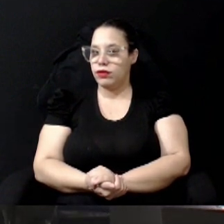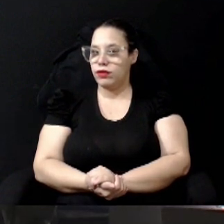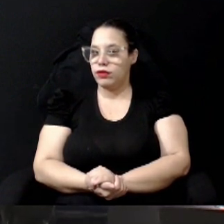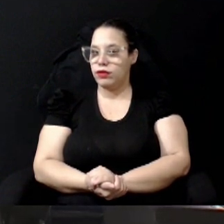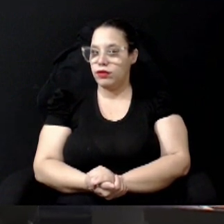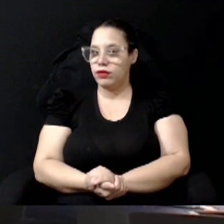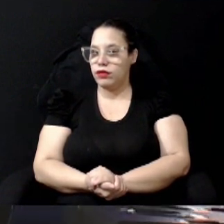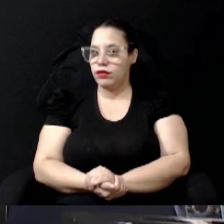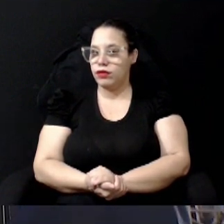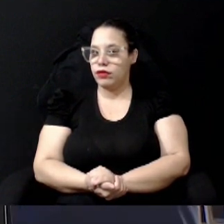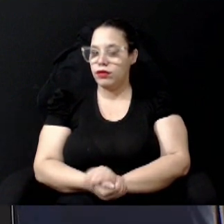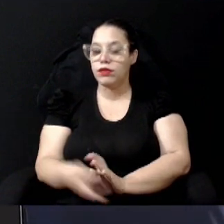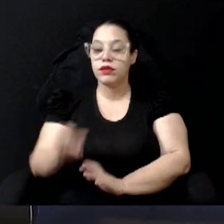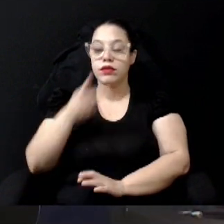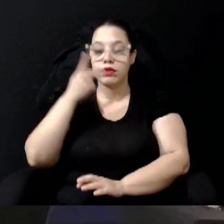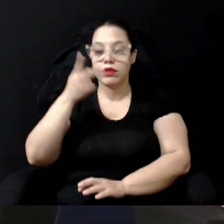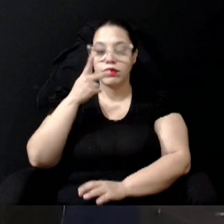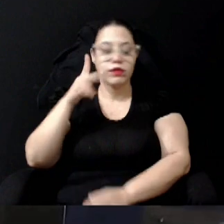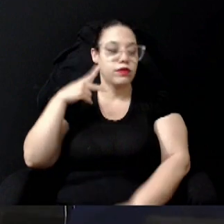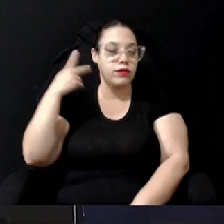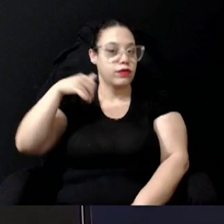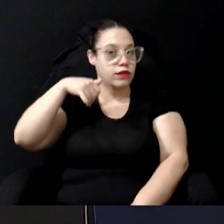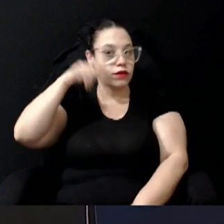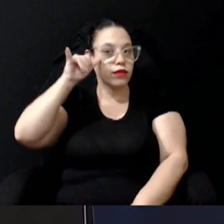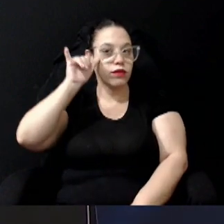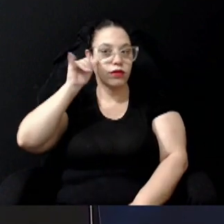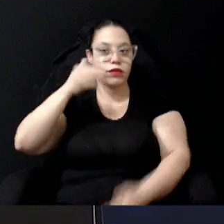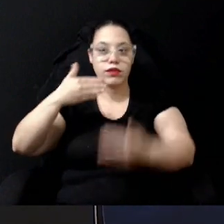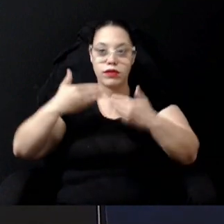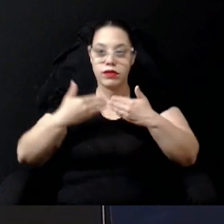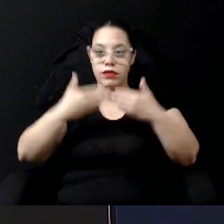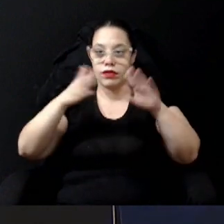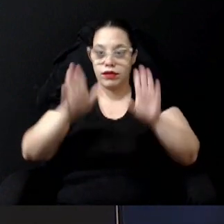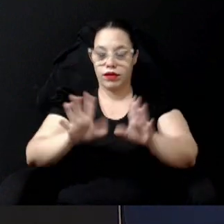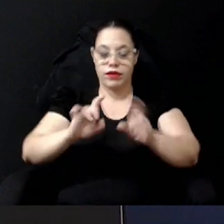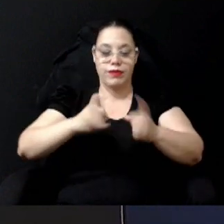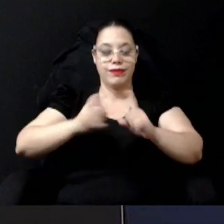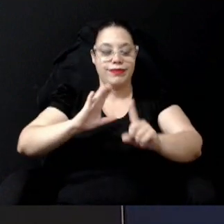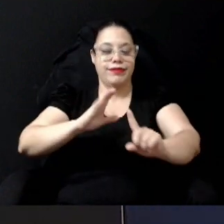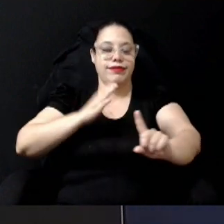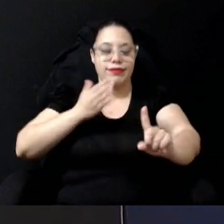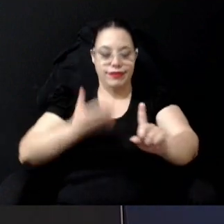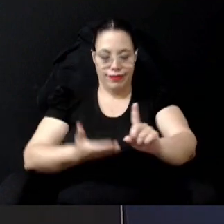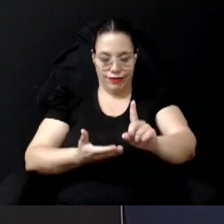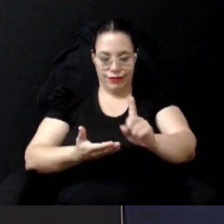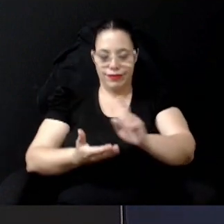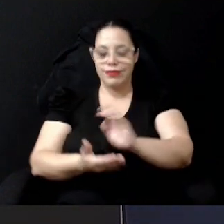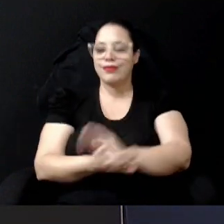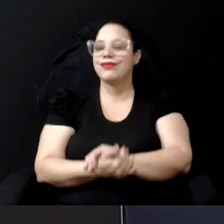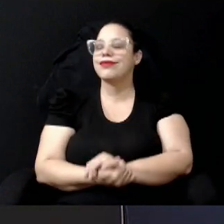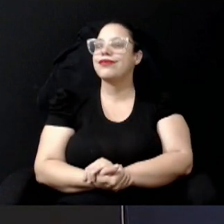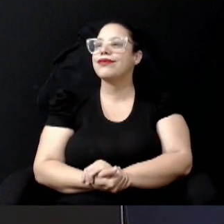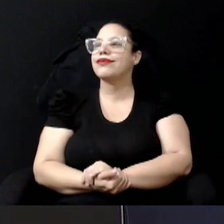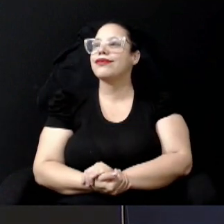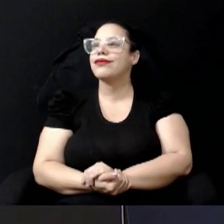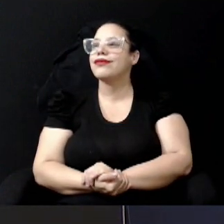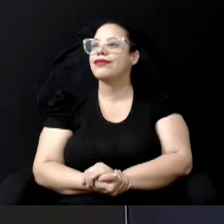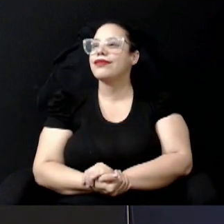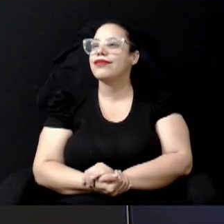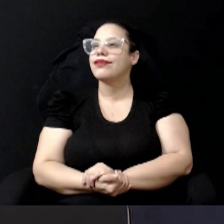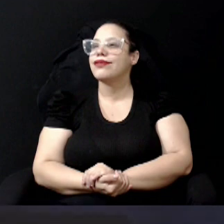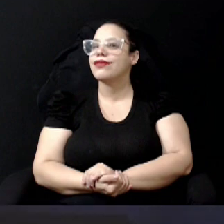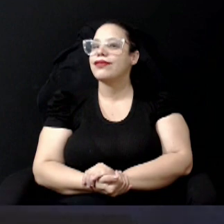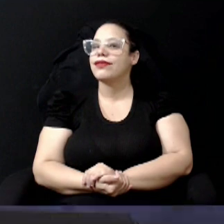Com a palavra, o vereador Paulo Búfalo para declarar aberta esta reunião solene.